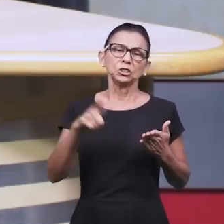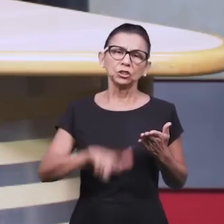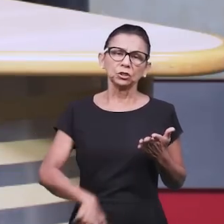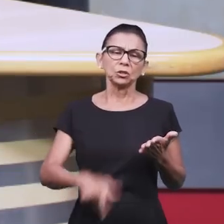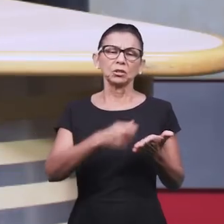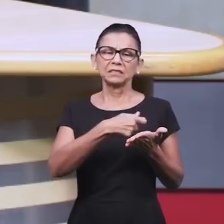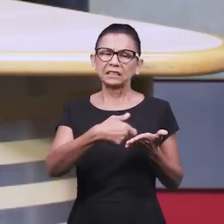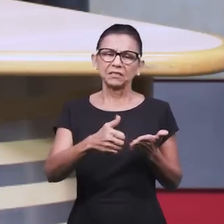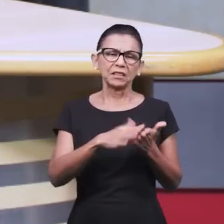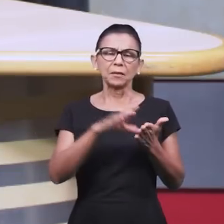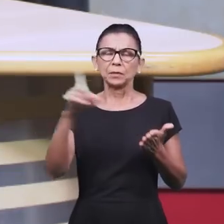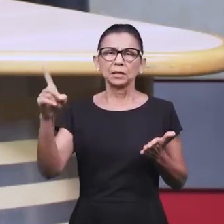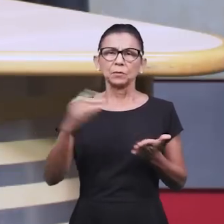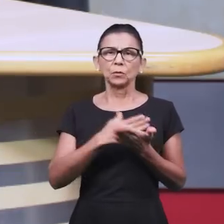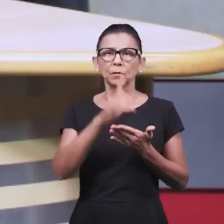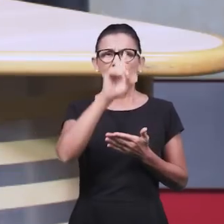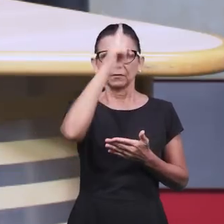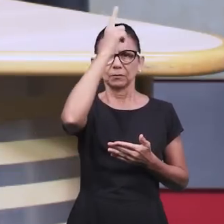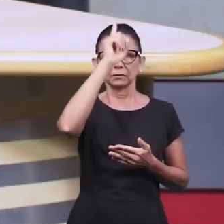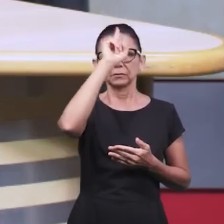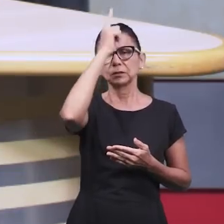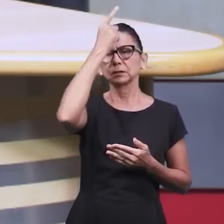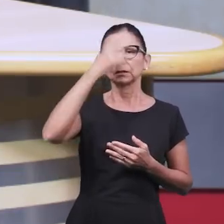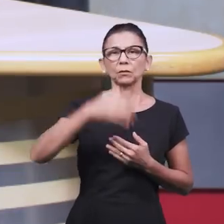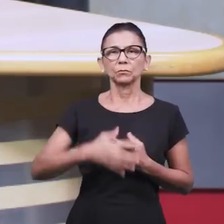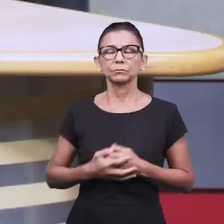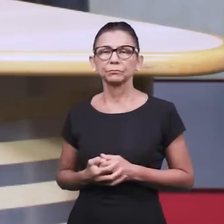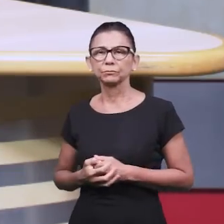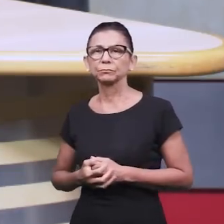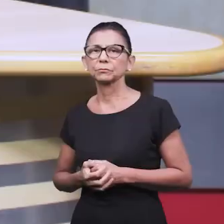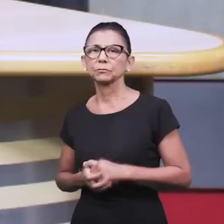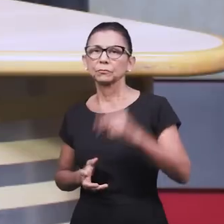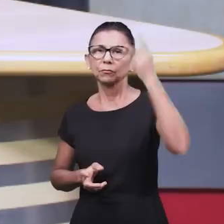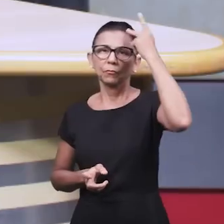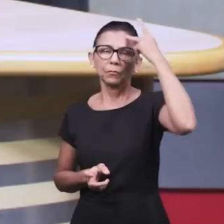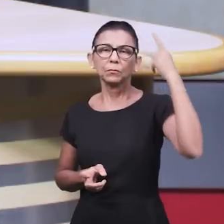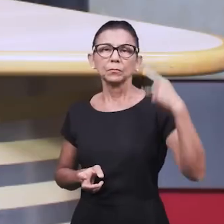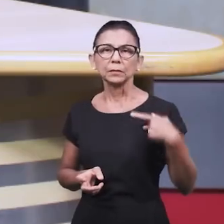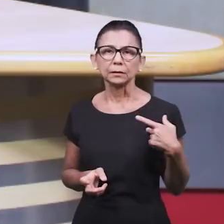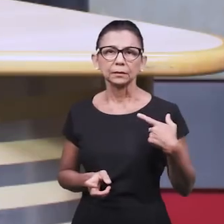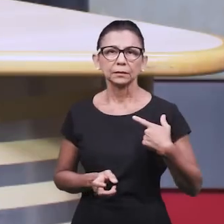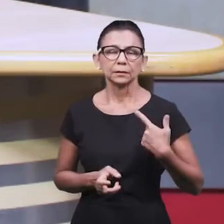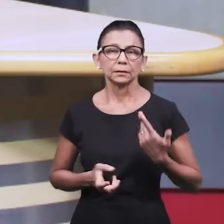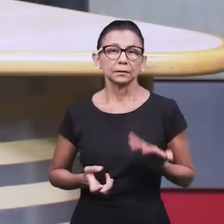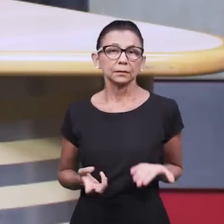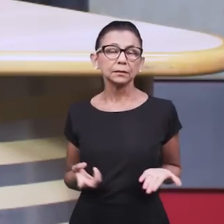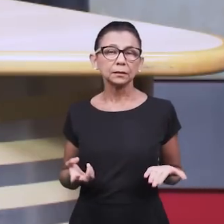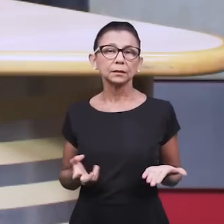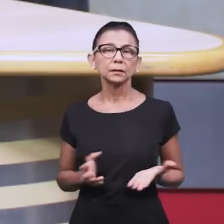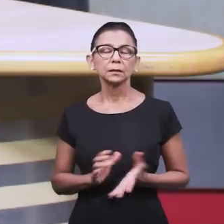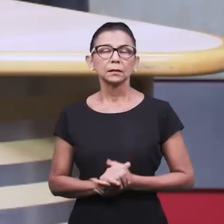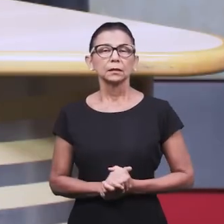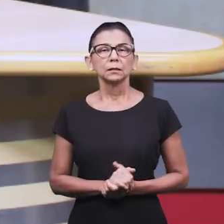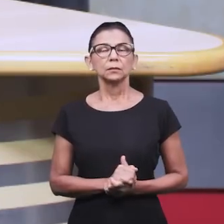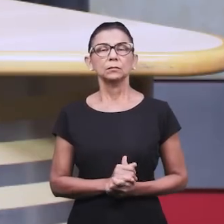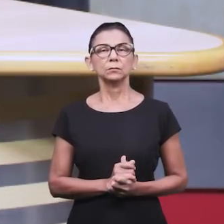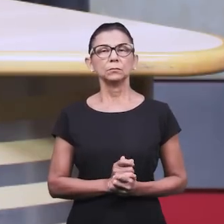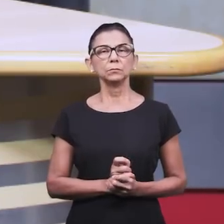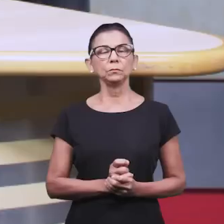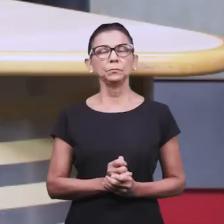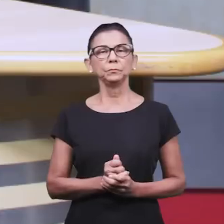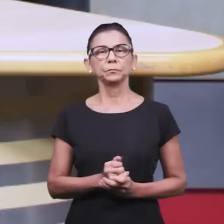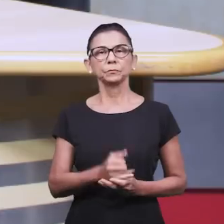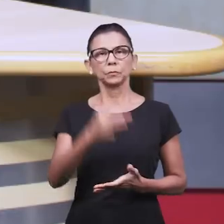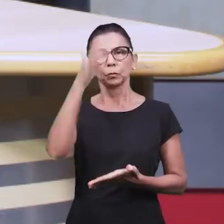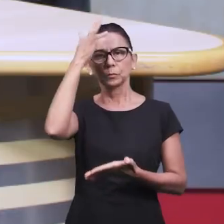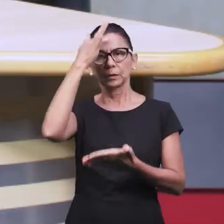escrita novamente, sei lá, uma série de coisas. Tudo isso é porque essa fé, dentro desse